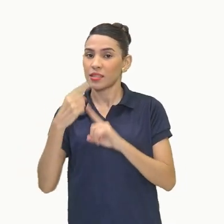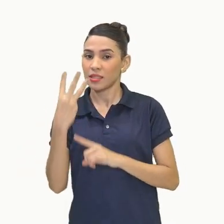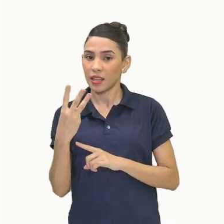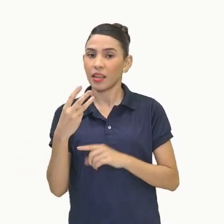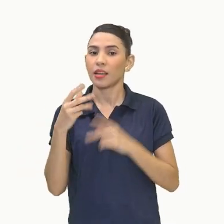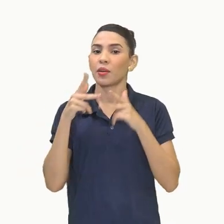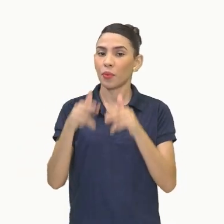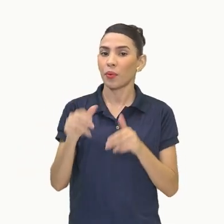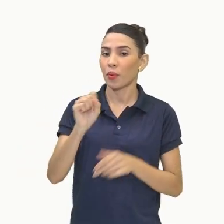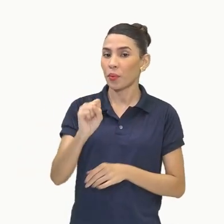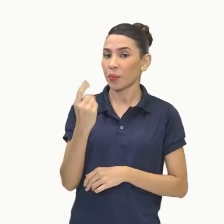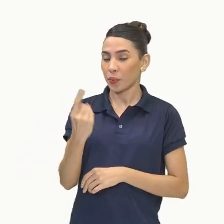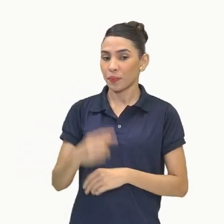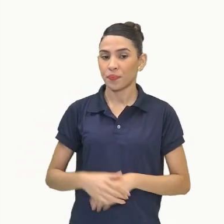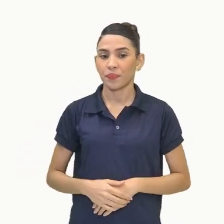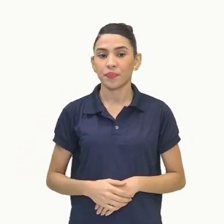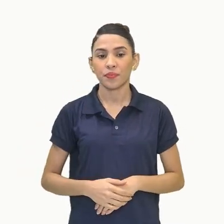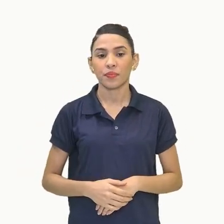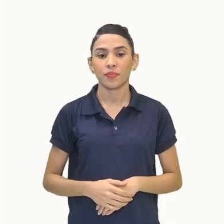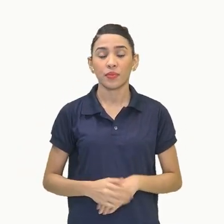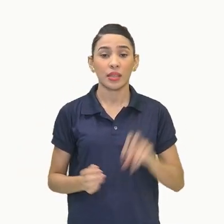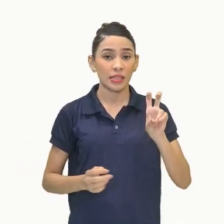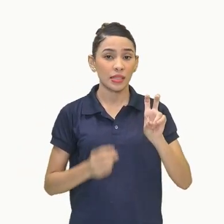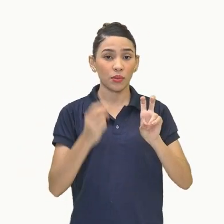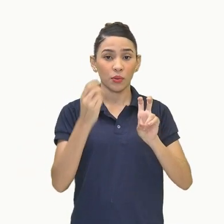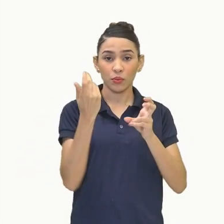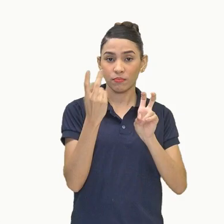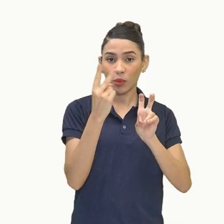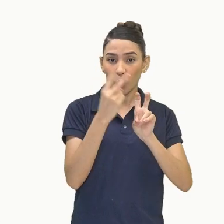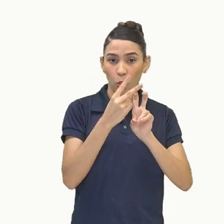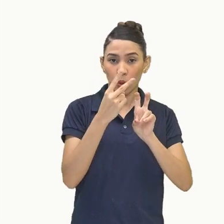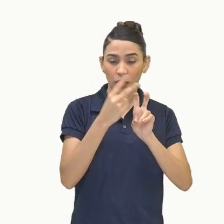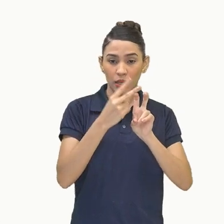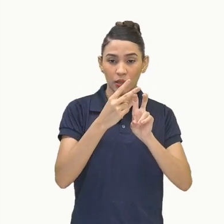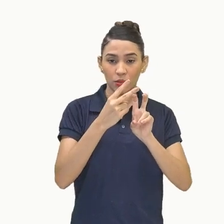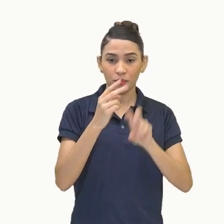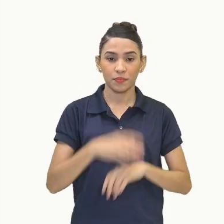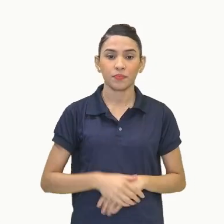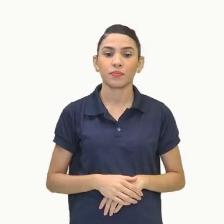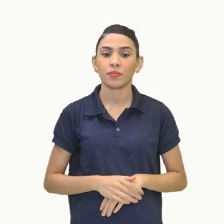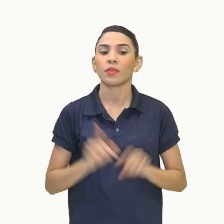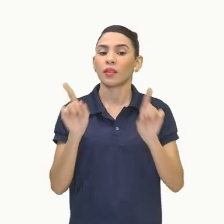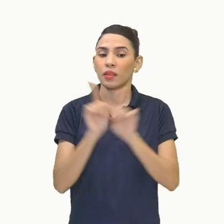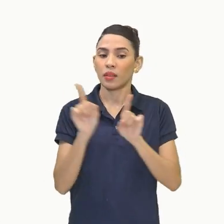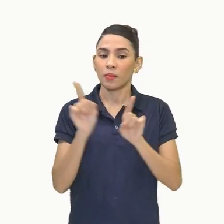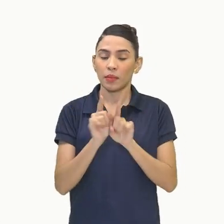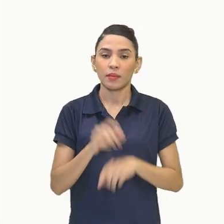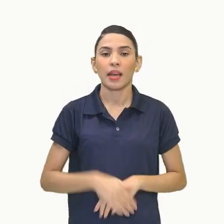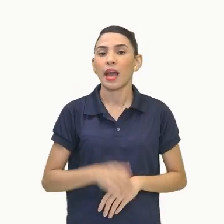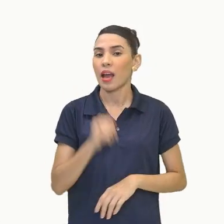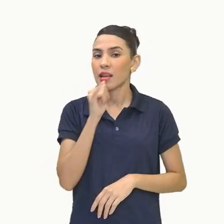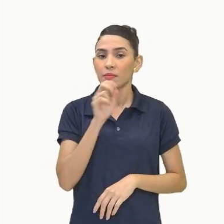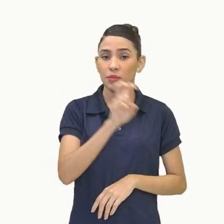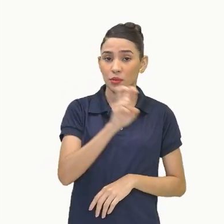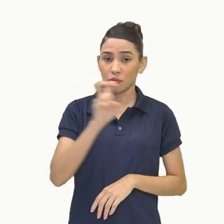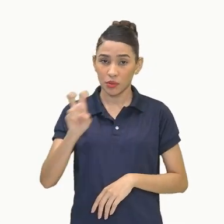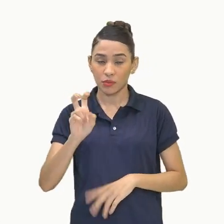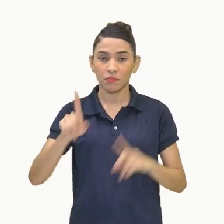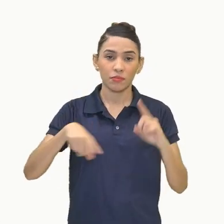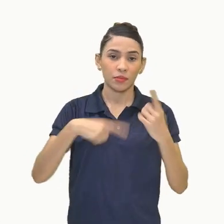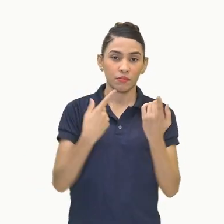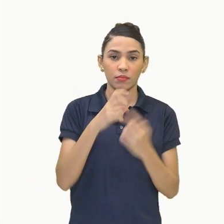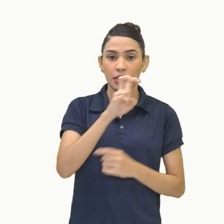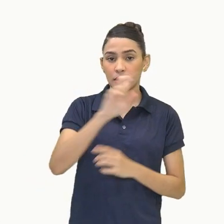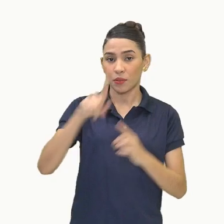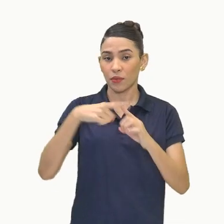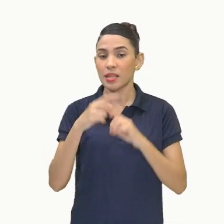ao quadrado significa que é a potência 2. O que significa? Que eu vou multiplicar o número por ele mesmo 2 vezes. Então,